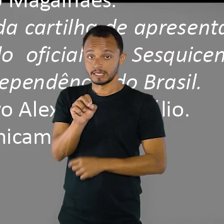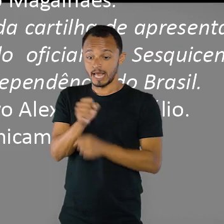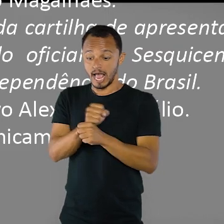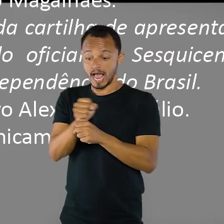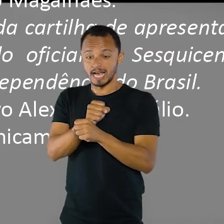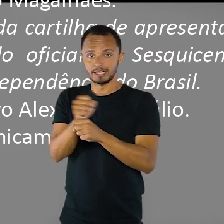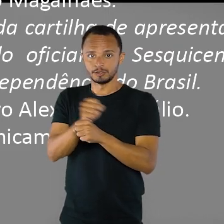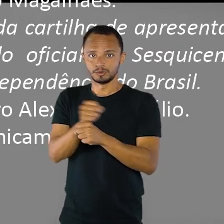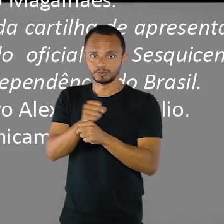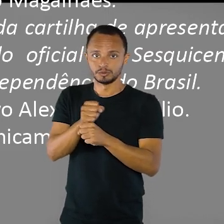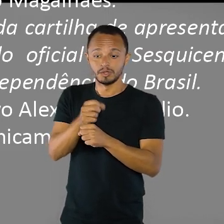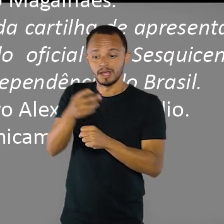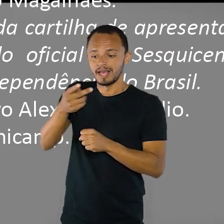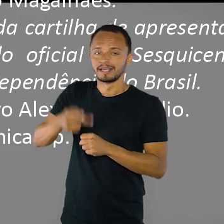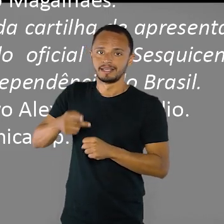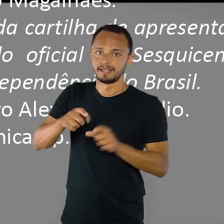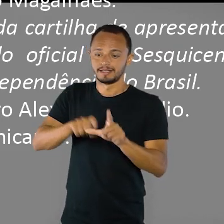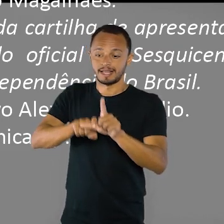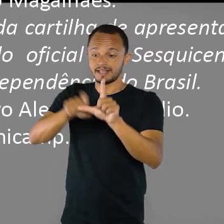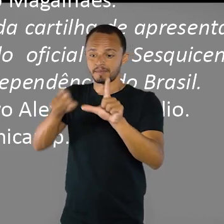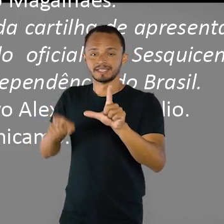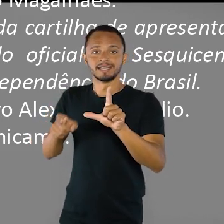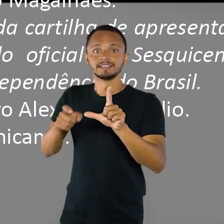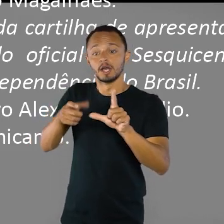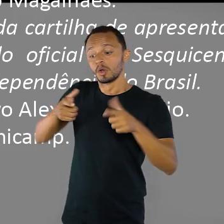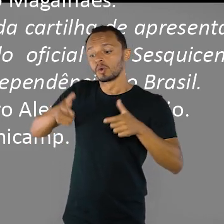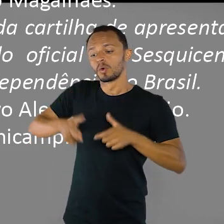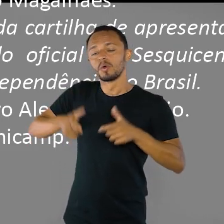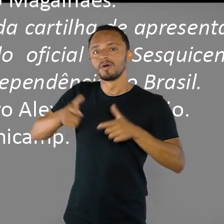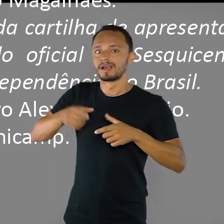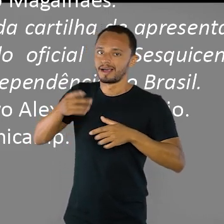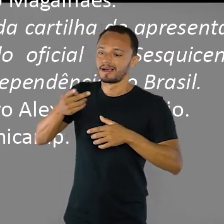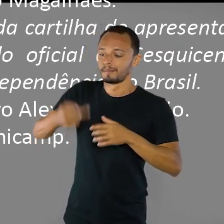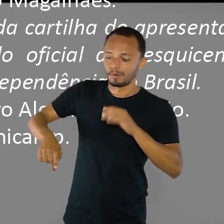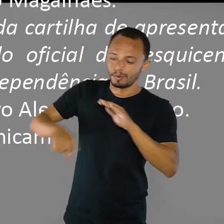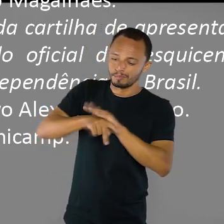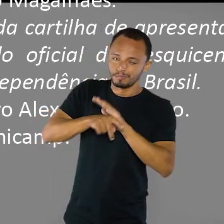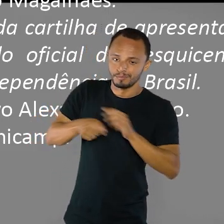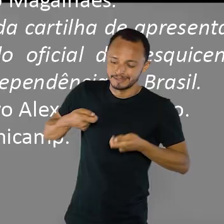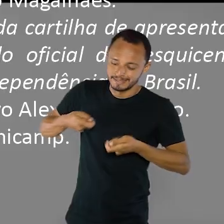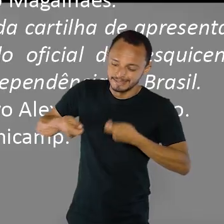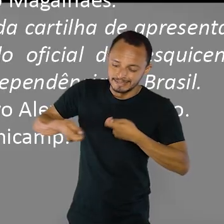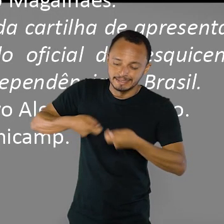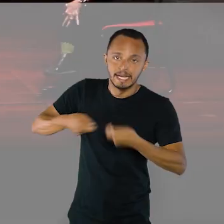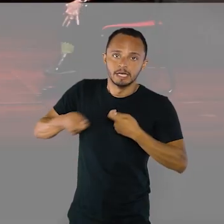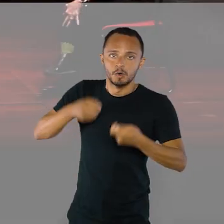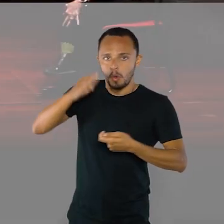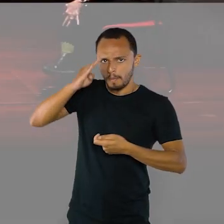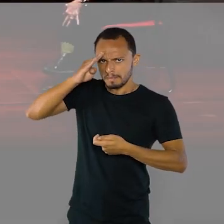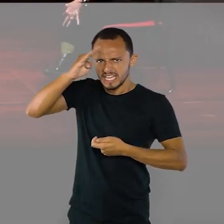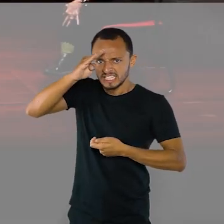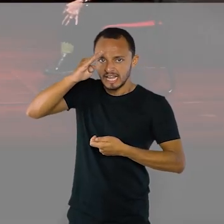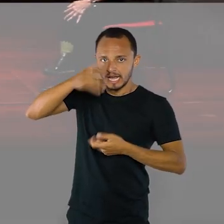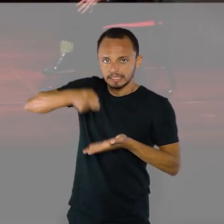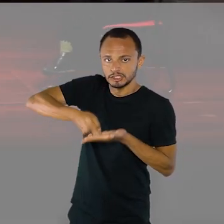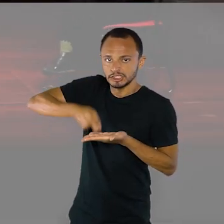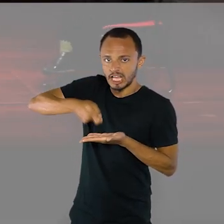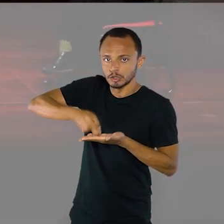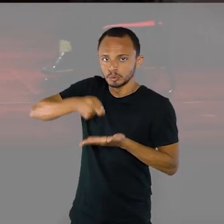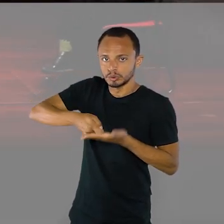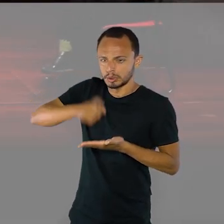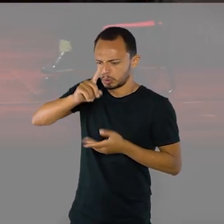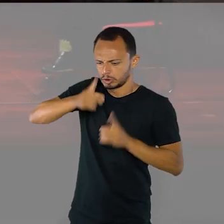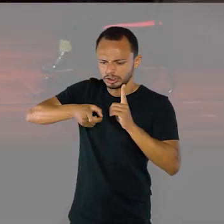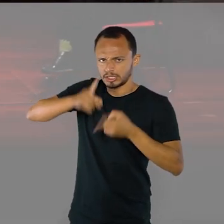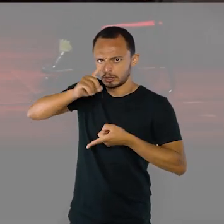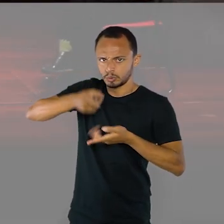plena ditadura militar. Um momento difícil da ditadura, muito violento. Se sequestravam pessoas, não